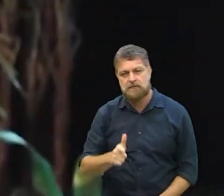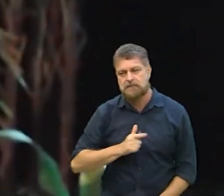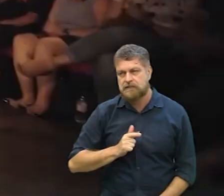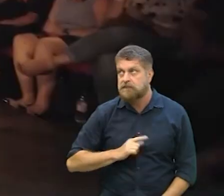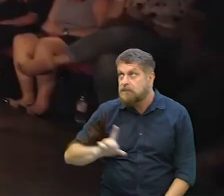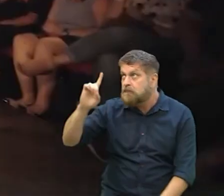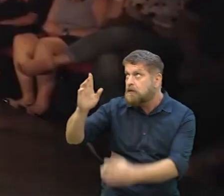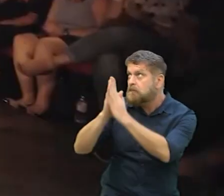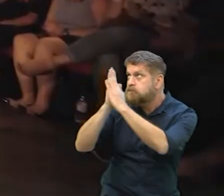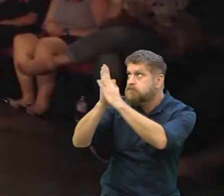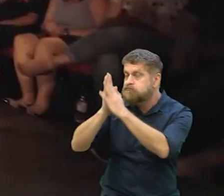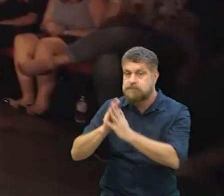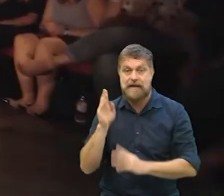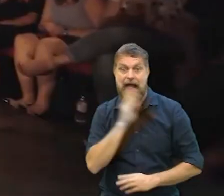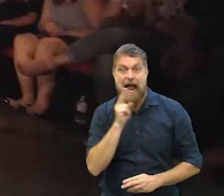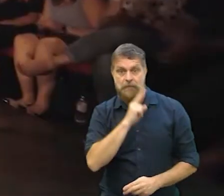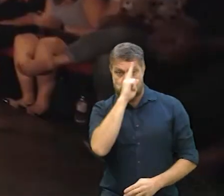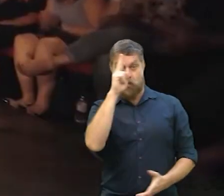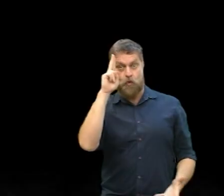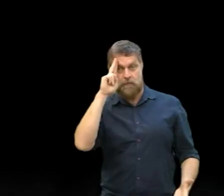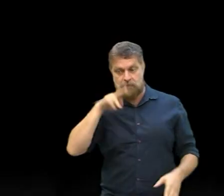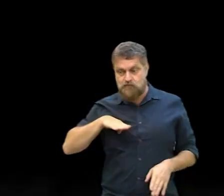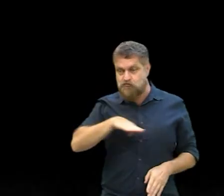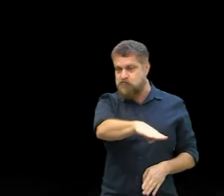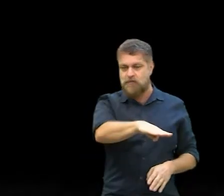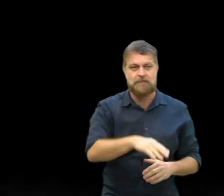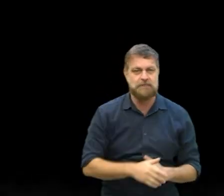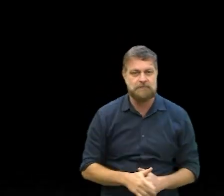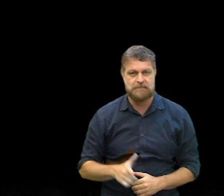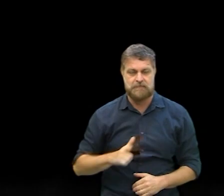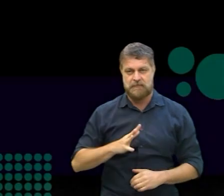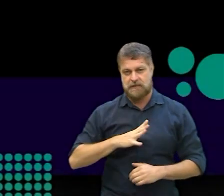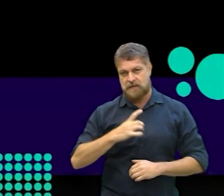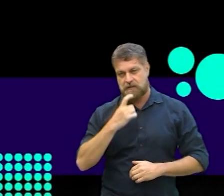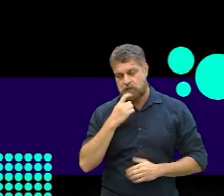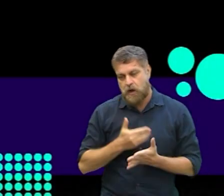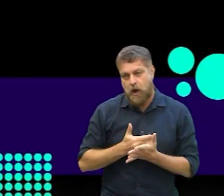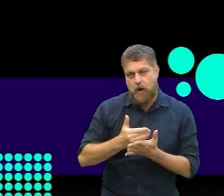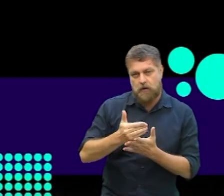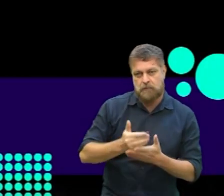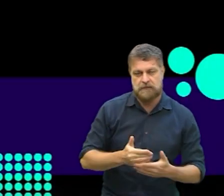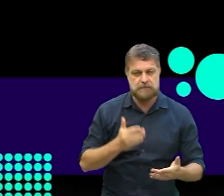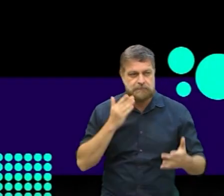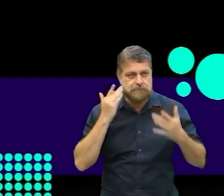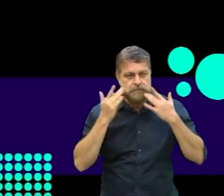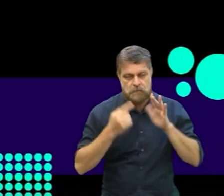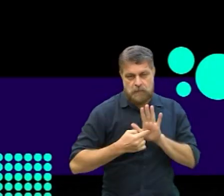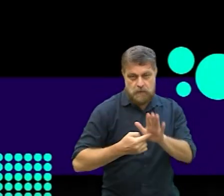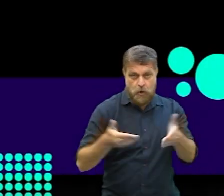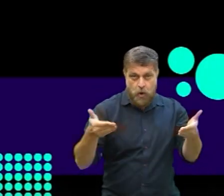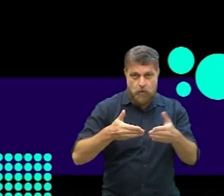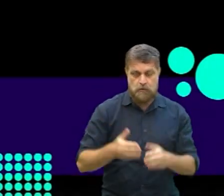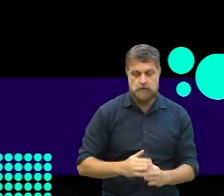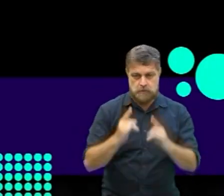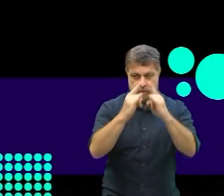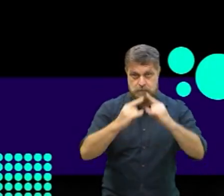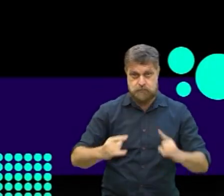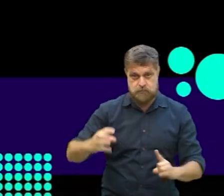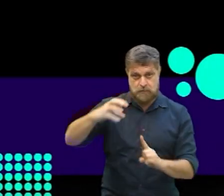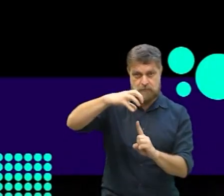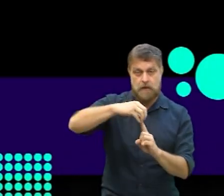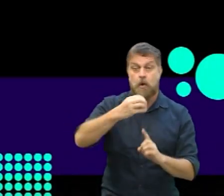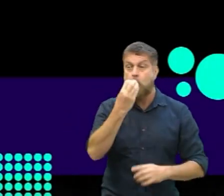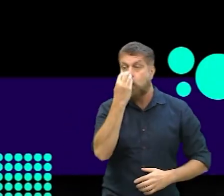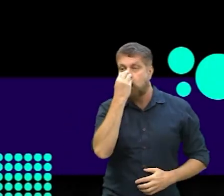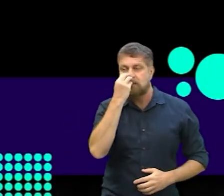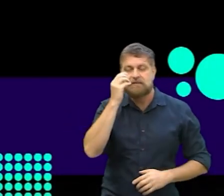Meu Deus, devia ter vindo de Uber. Chega em Campinas com início de apresentações a partir de hoje até outubro,